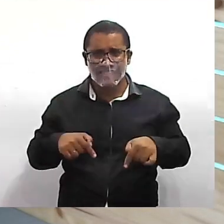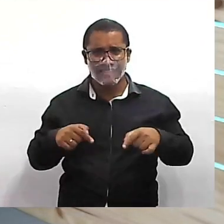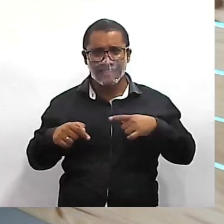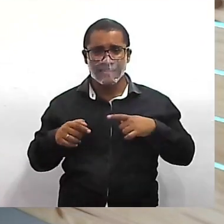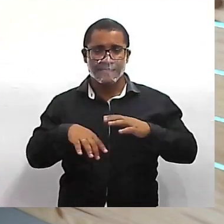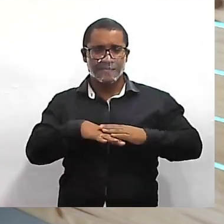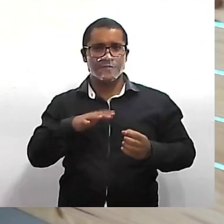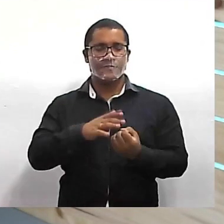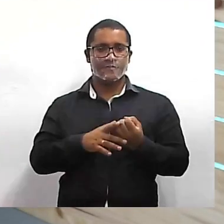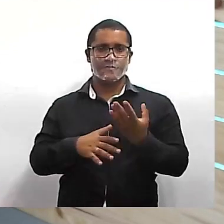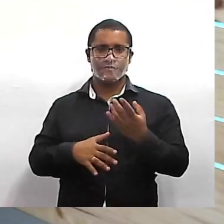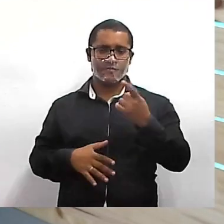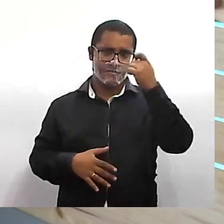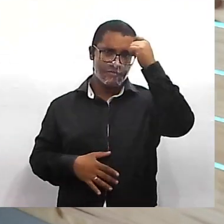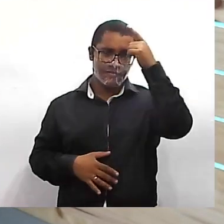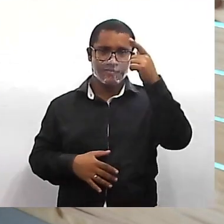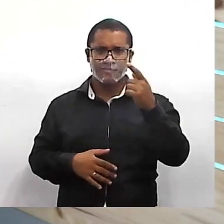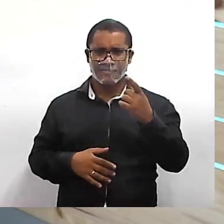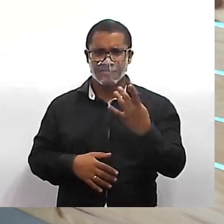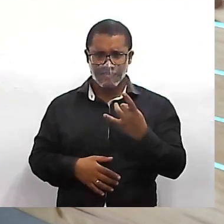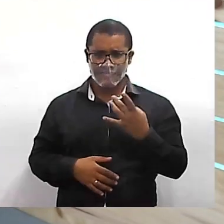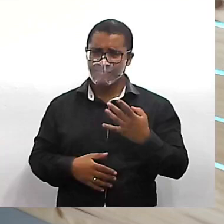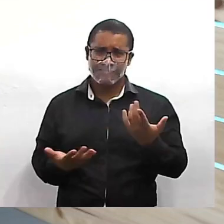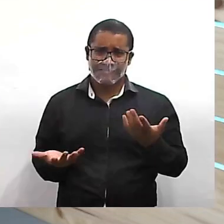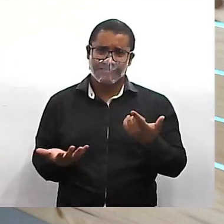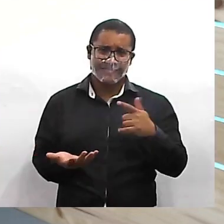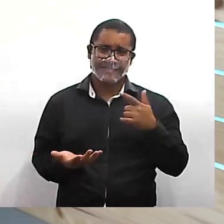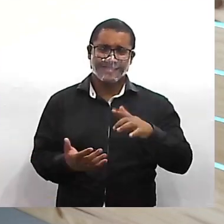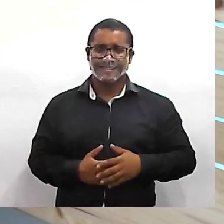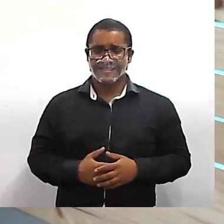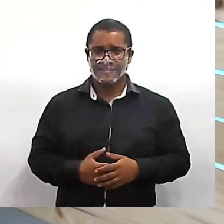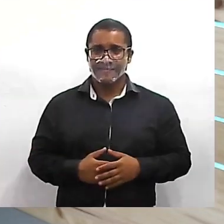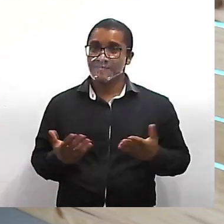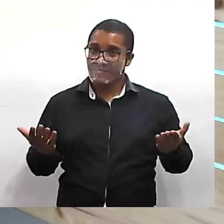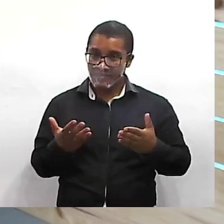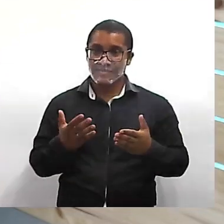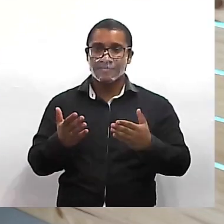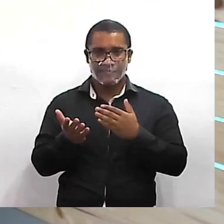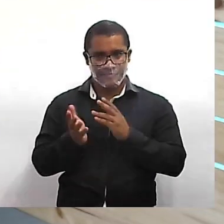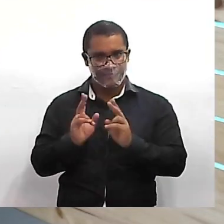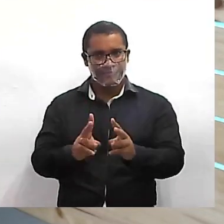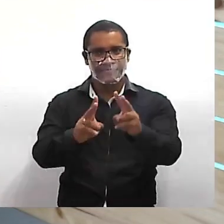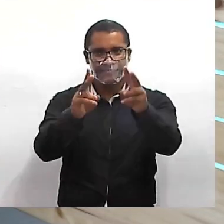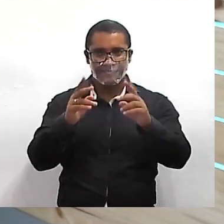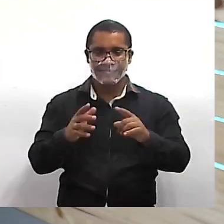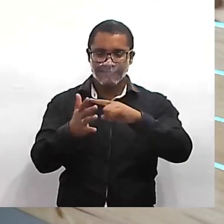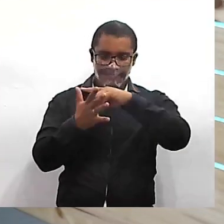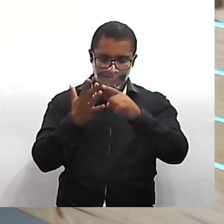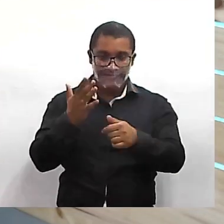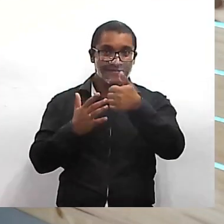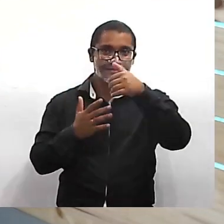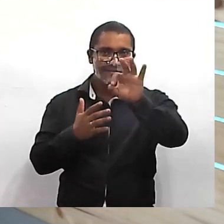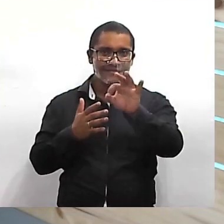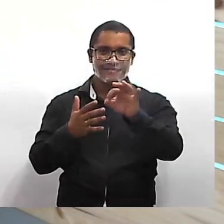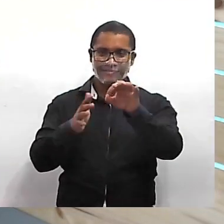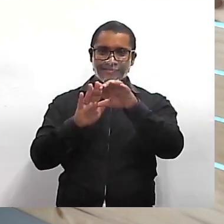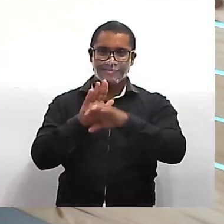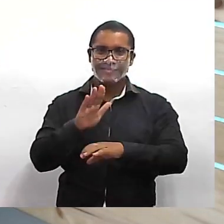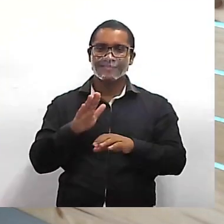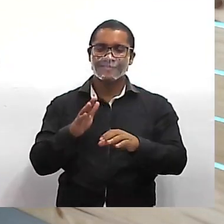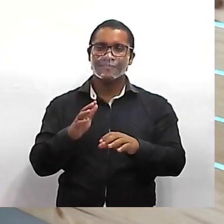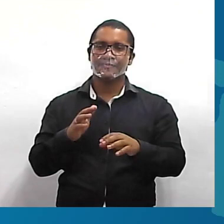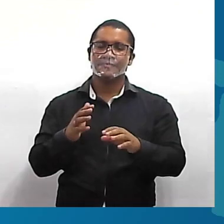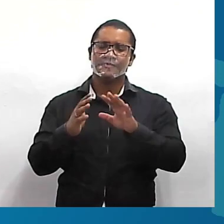dar sequência a essas competências, né? Essas 10 competências aí. E a quarta competência, ela